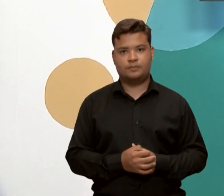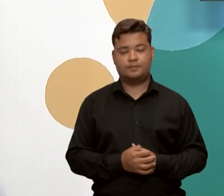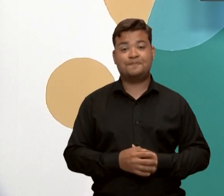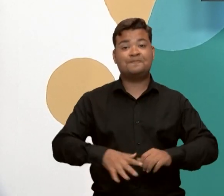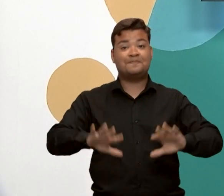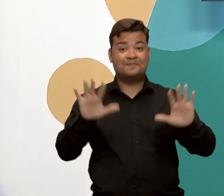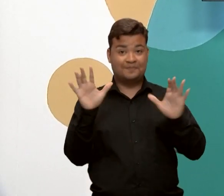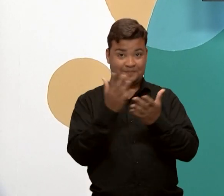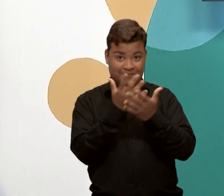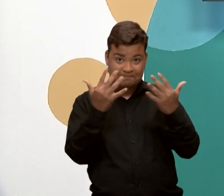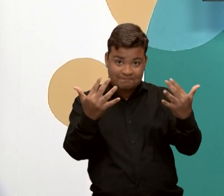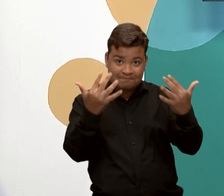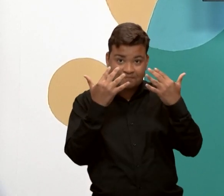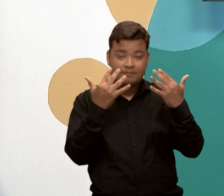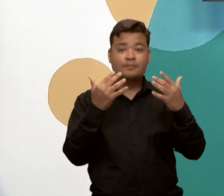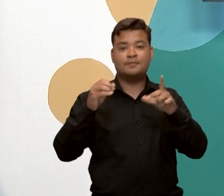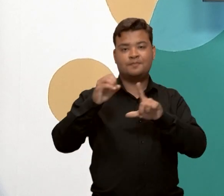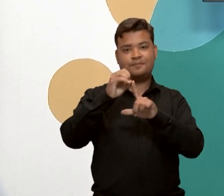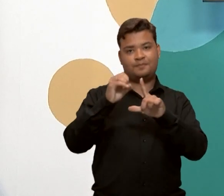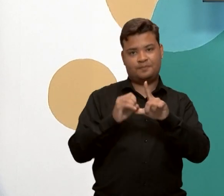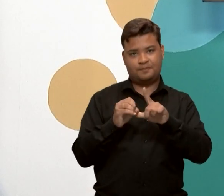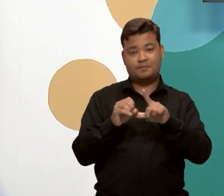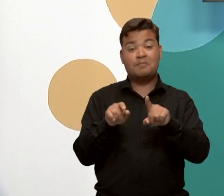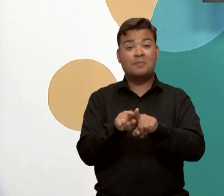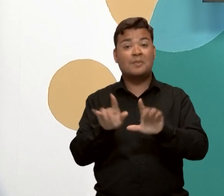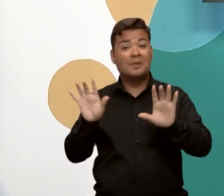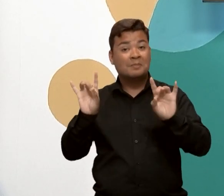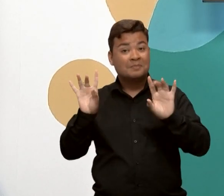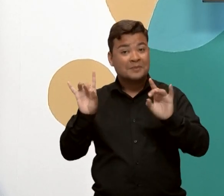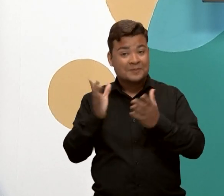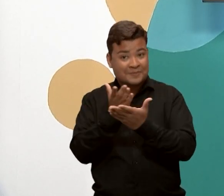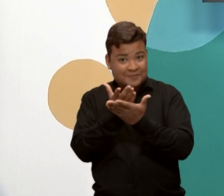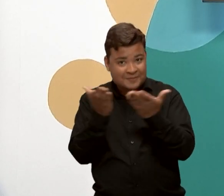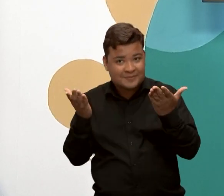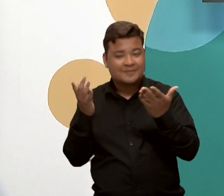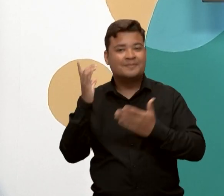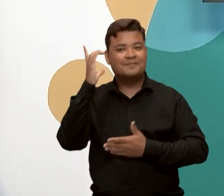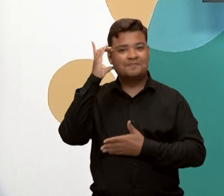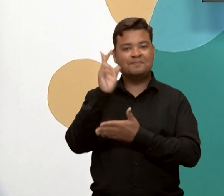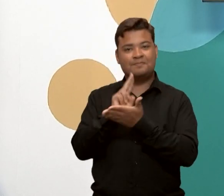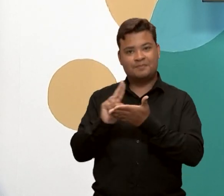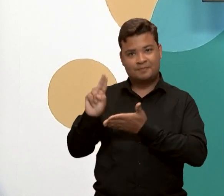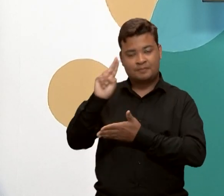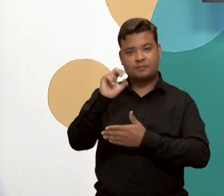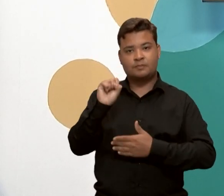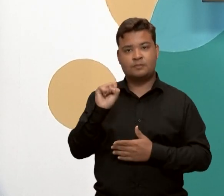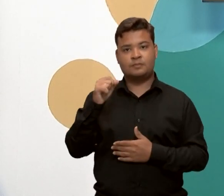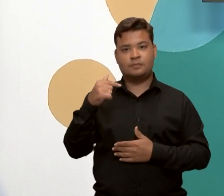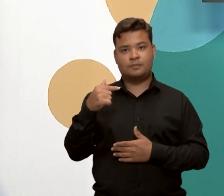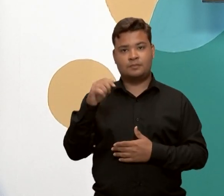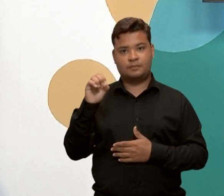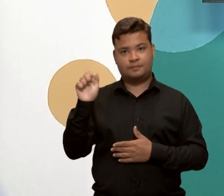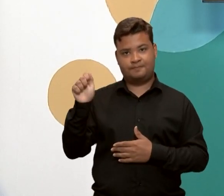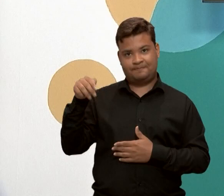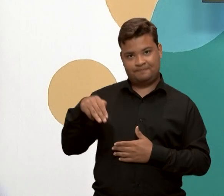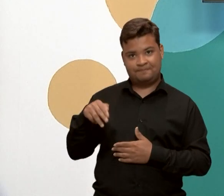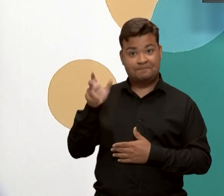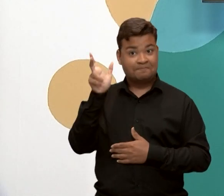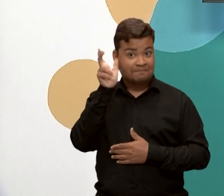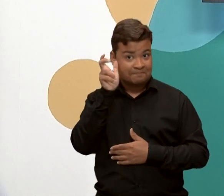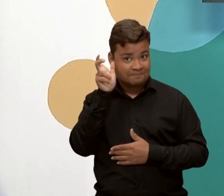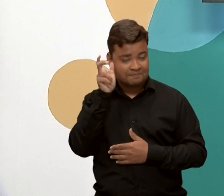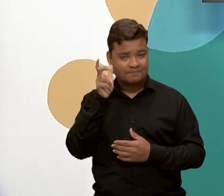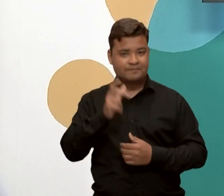Olá para você que nos acompanha pela TV UFG e oi especial para os ouvintes da Rádio Universitária 870 AM. Eu sou a